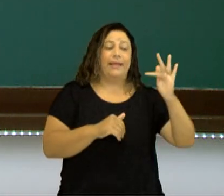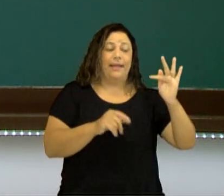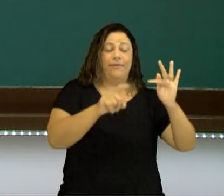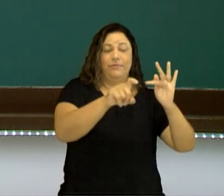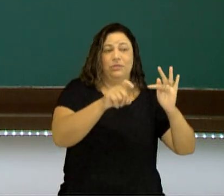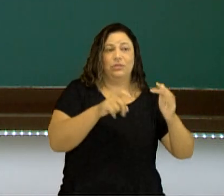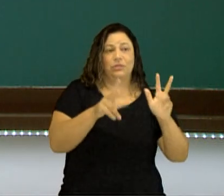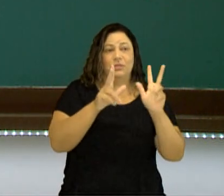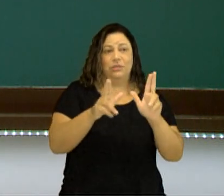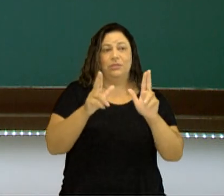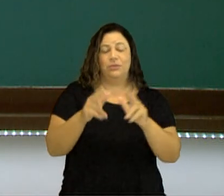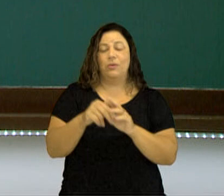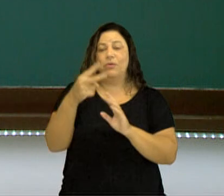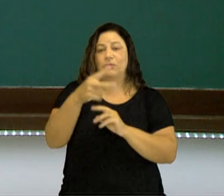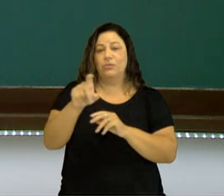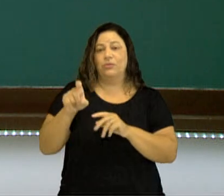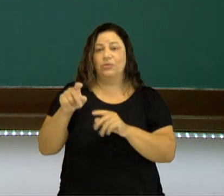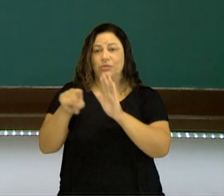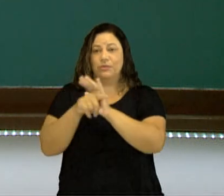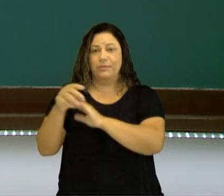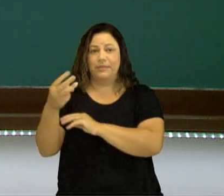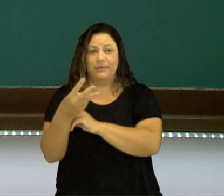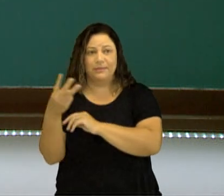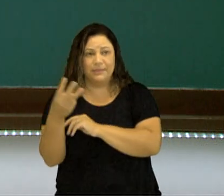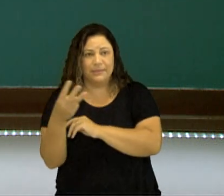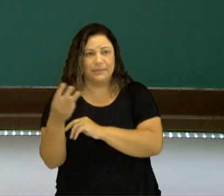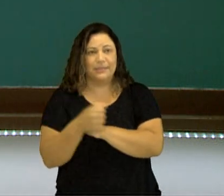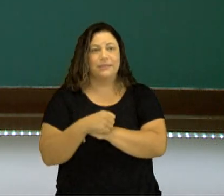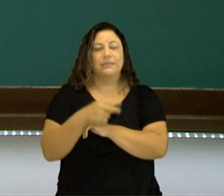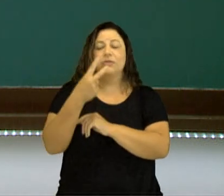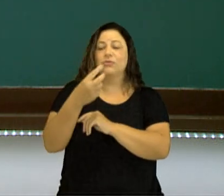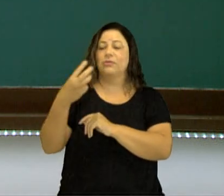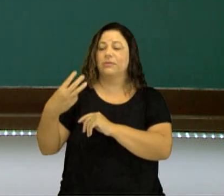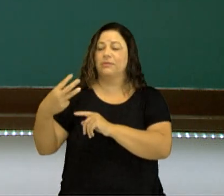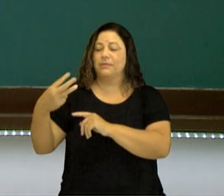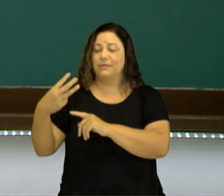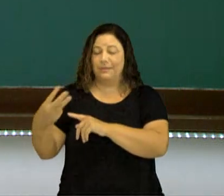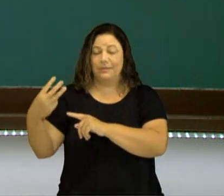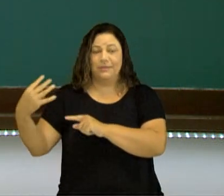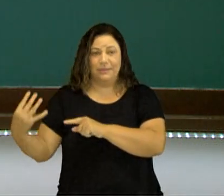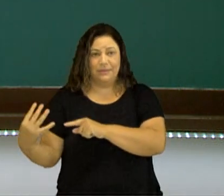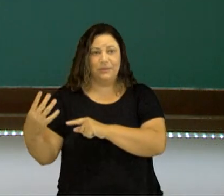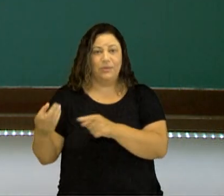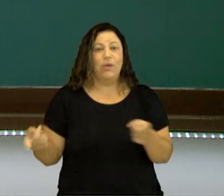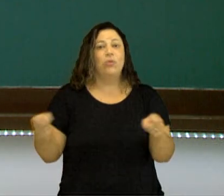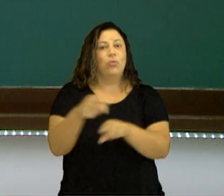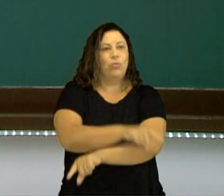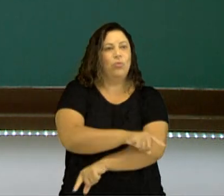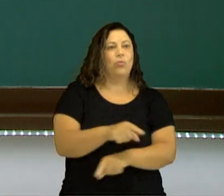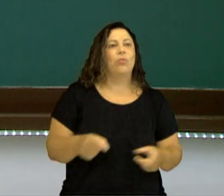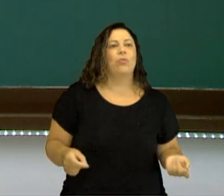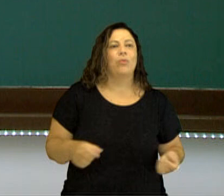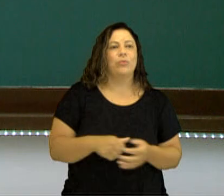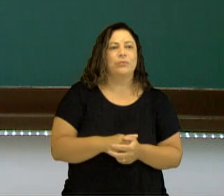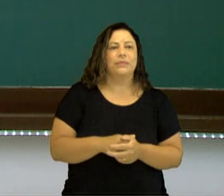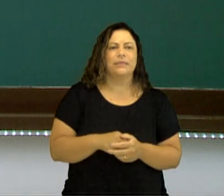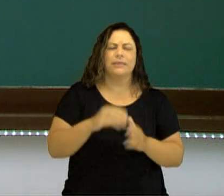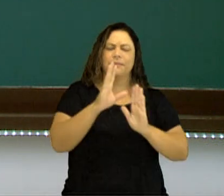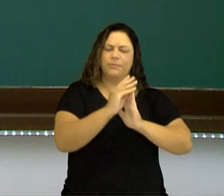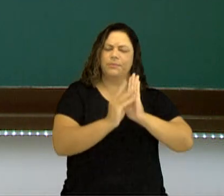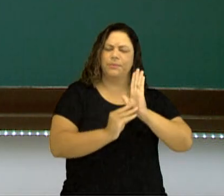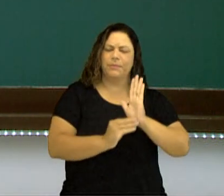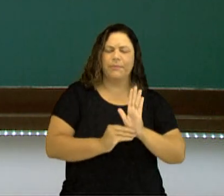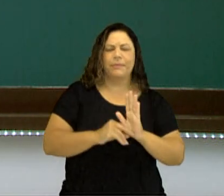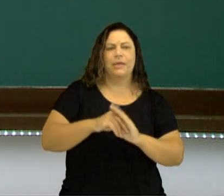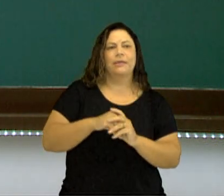3. Tem o conjunto domínio, 2, 3 e 4, e o contradomínio composto pelos